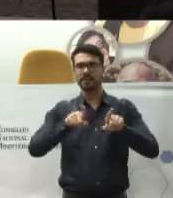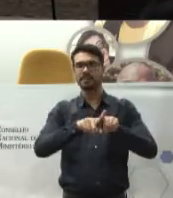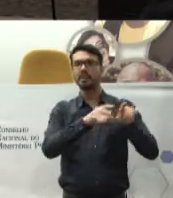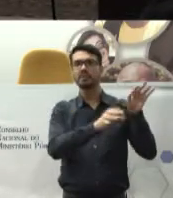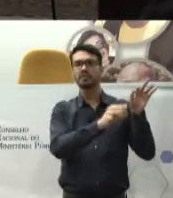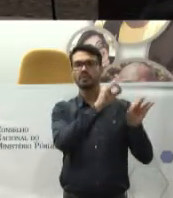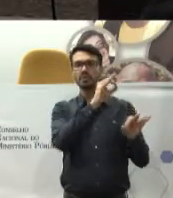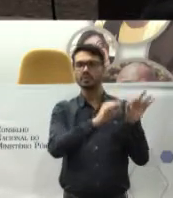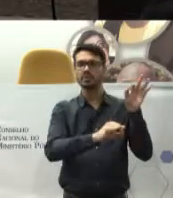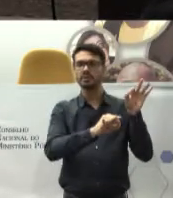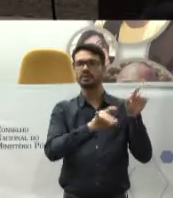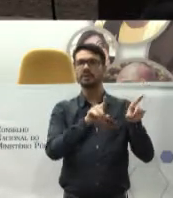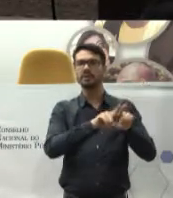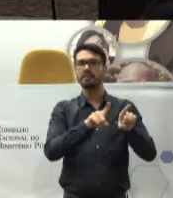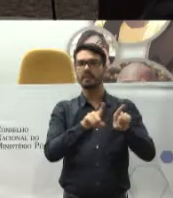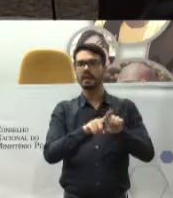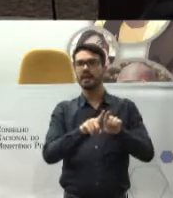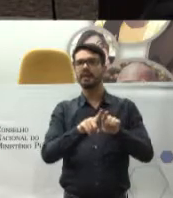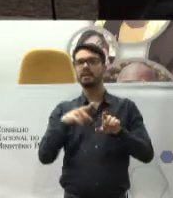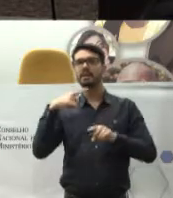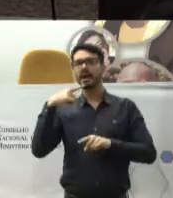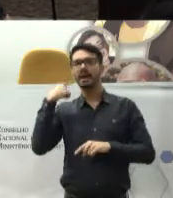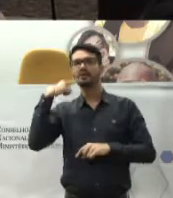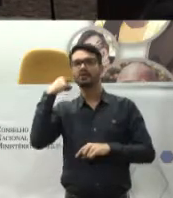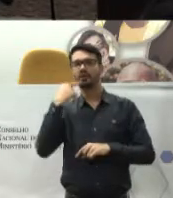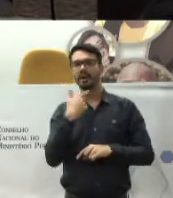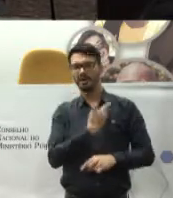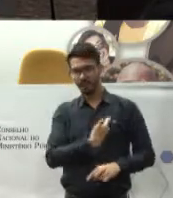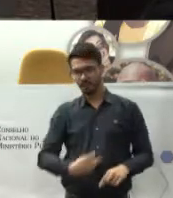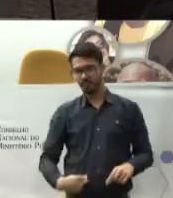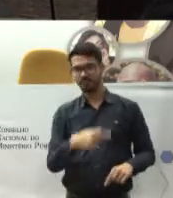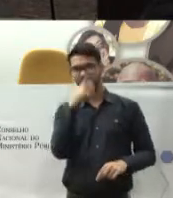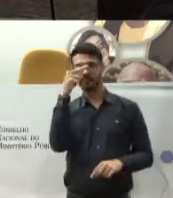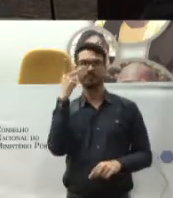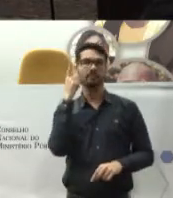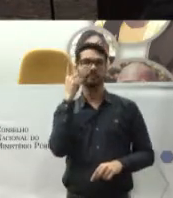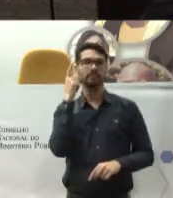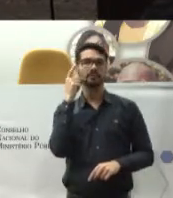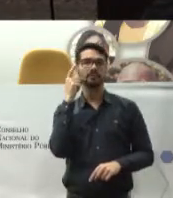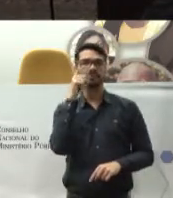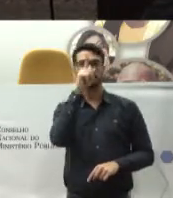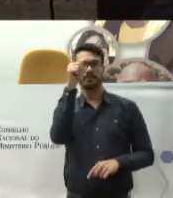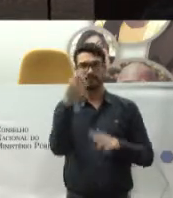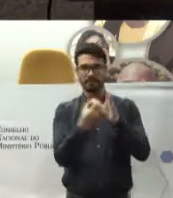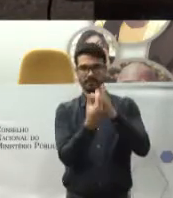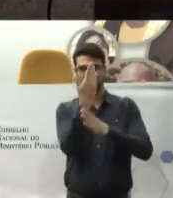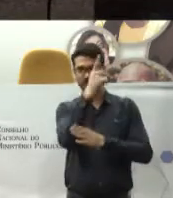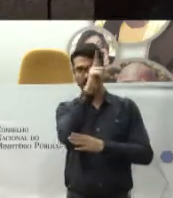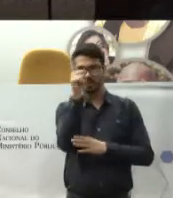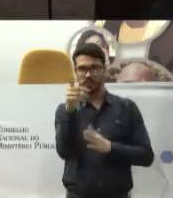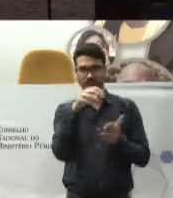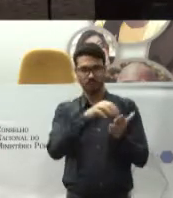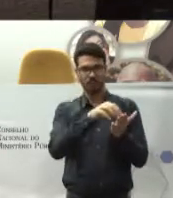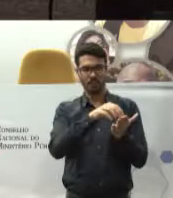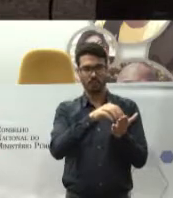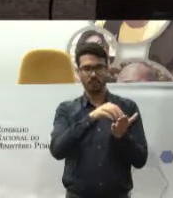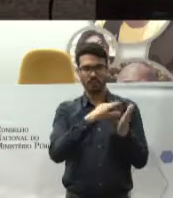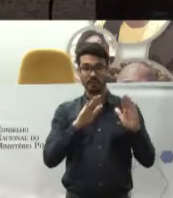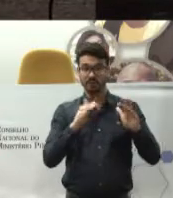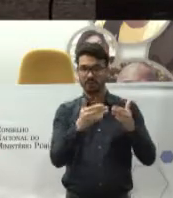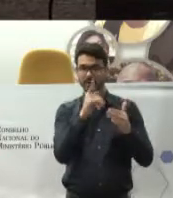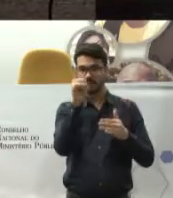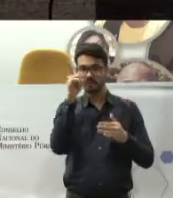Magistratura e Defensoria Pública. Certo? O Estado do Ceará ele criou um núcleo específico e que tem tentado